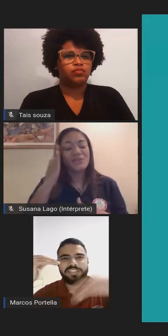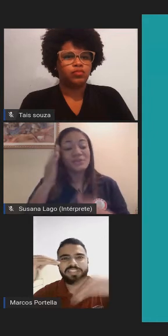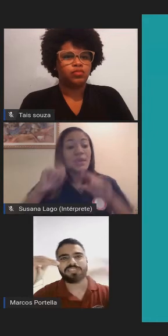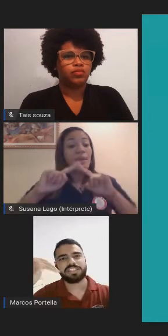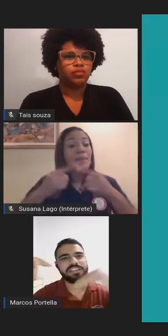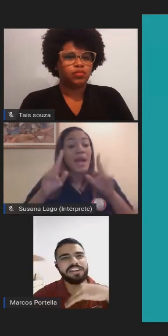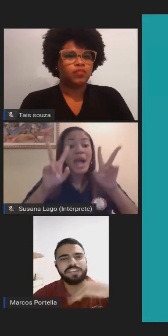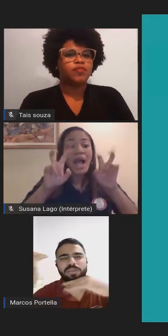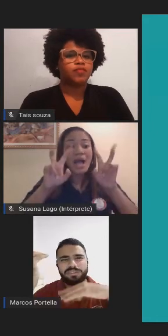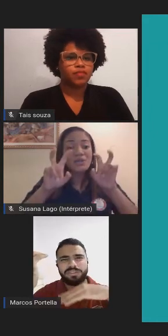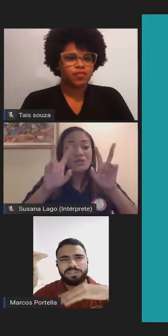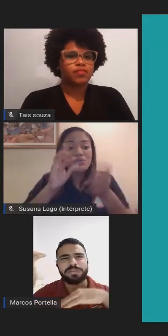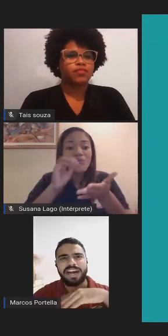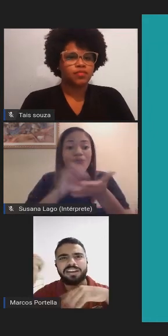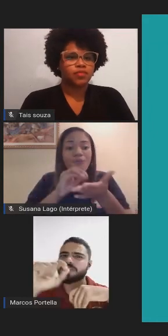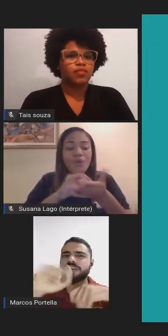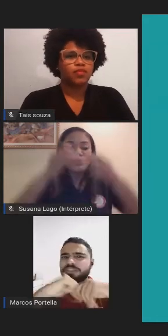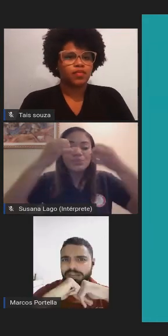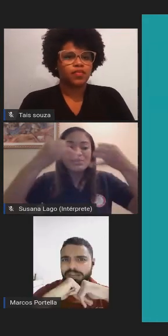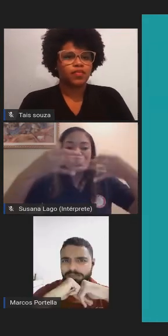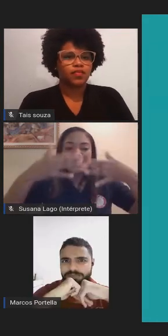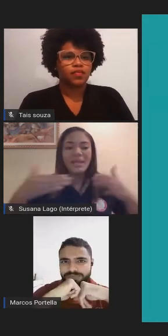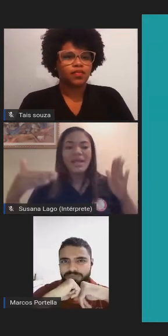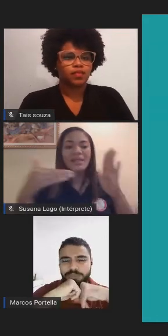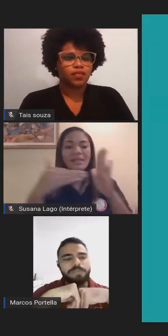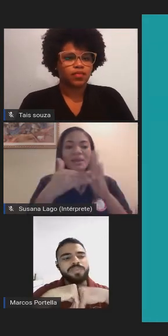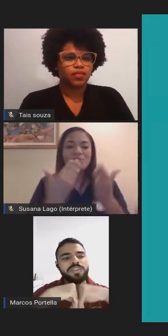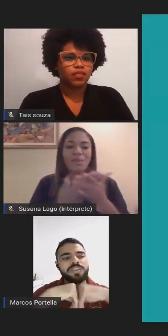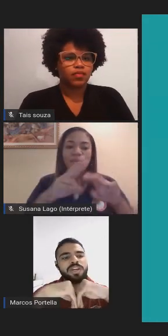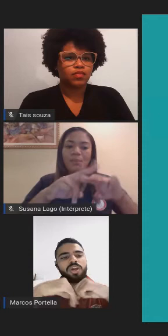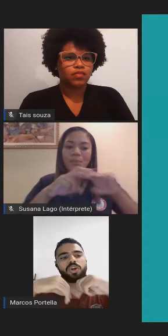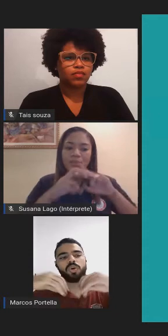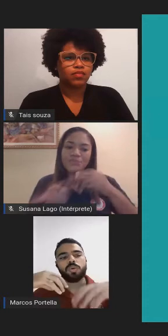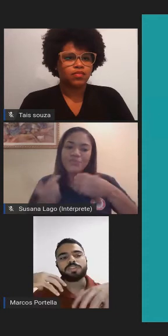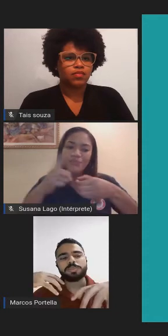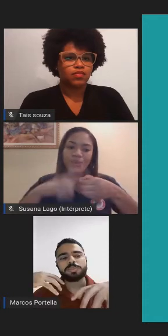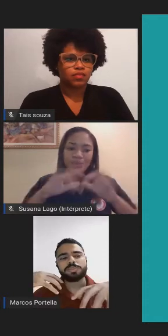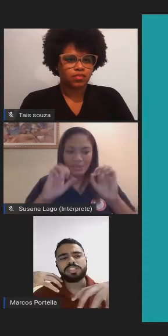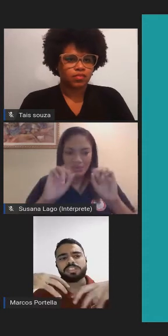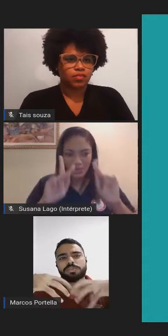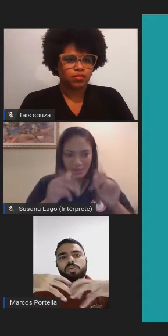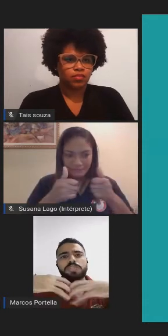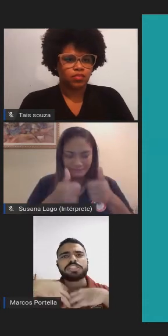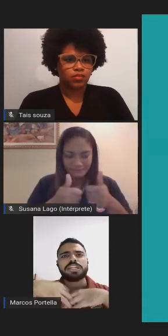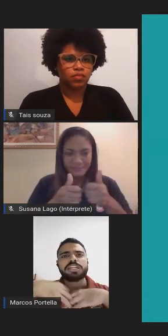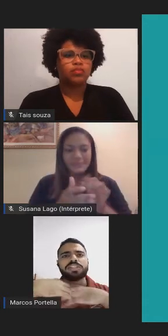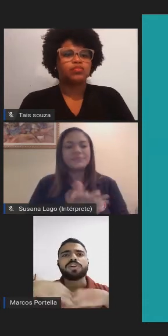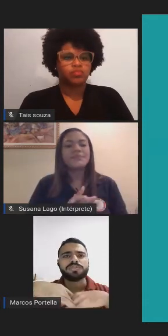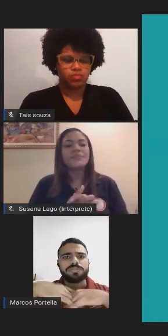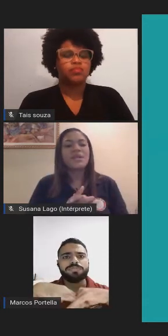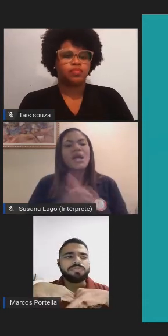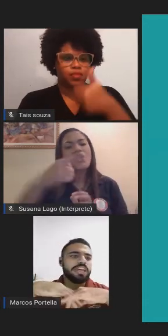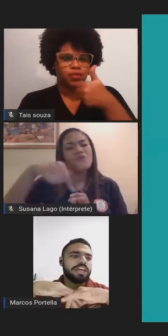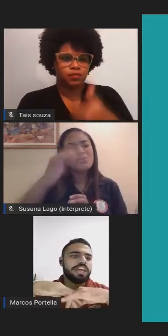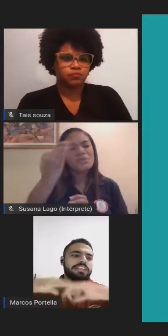pendente nosso, né? Eu estava falando com isso na última aula, então eu quero retomar. Tudo bem? O que você precisa entender sobre componentes